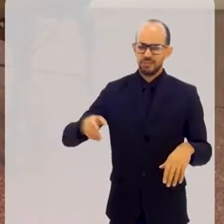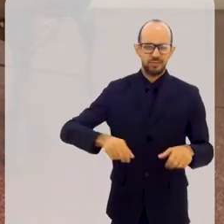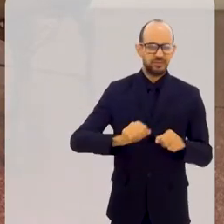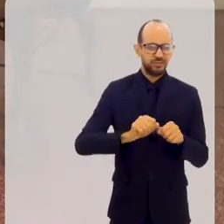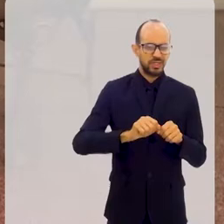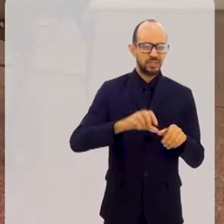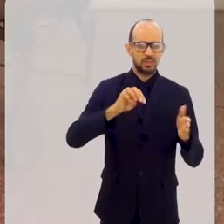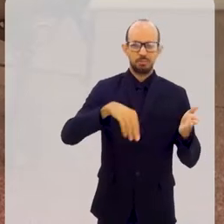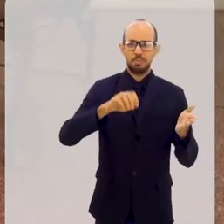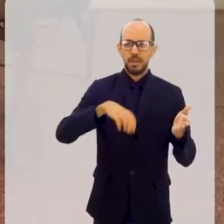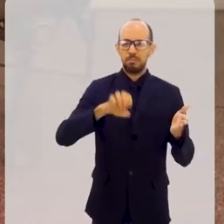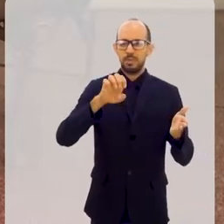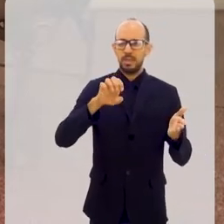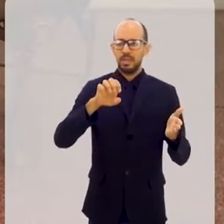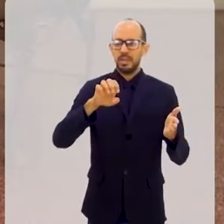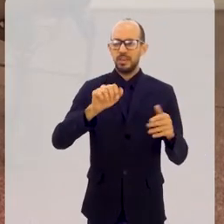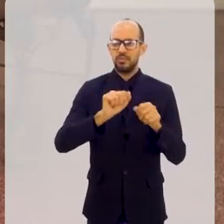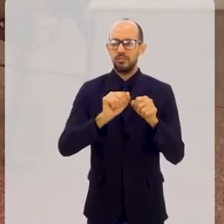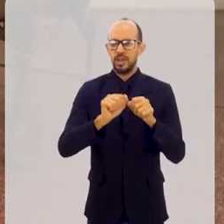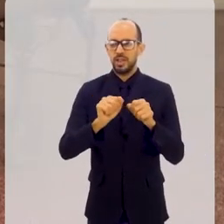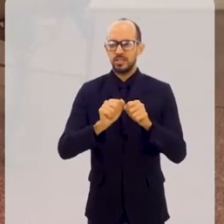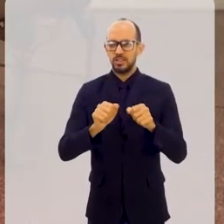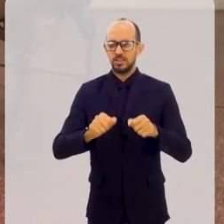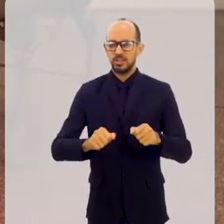o enterro da